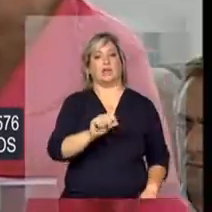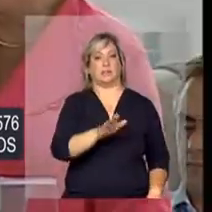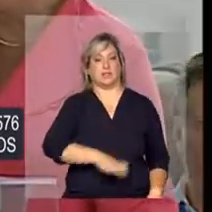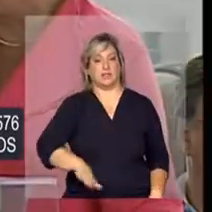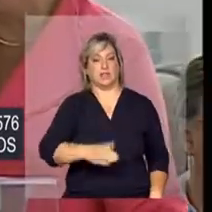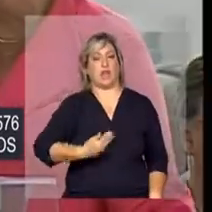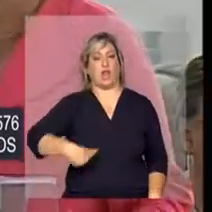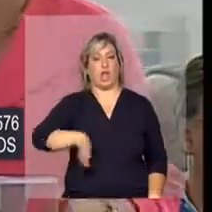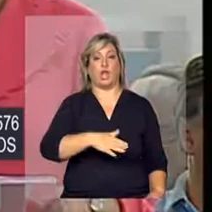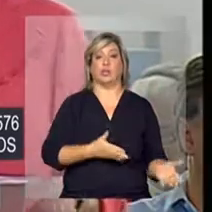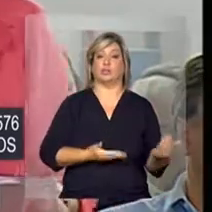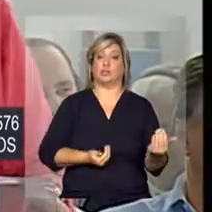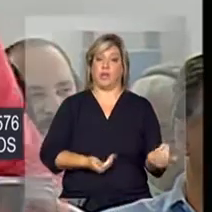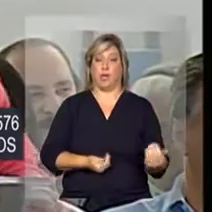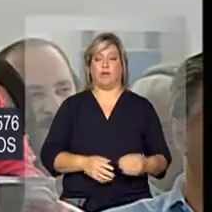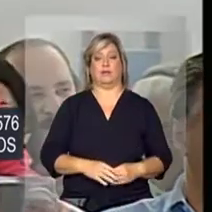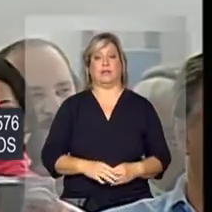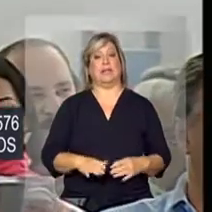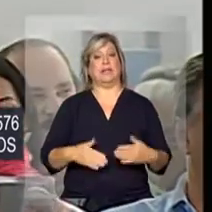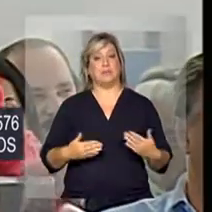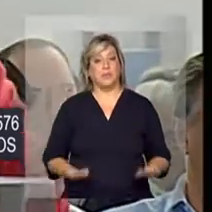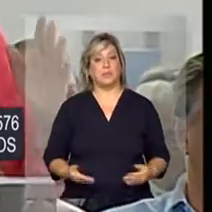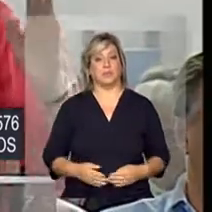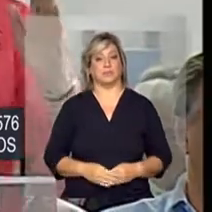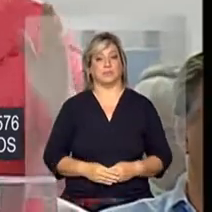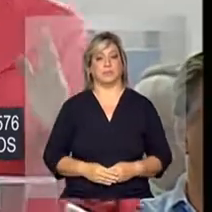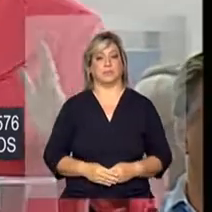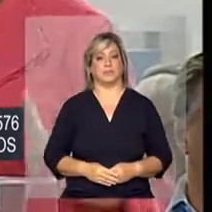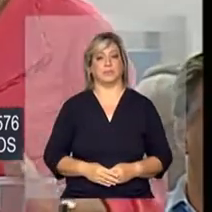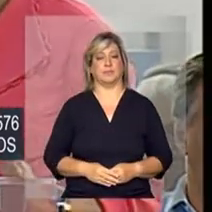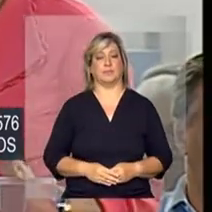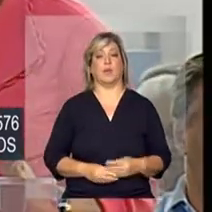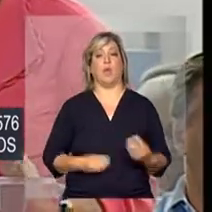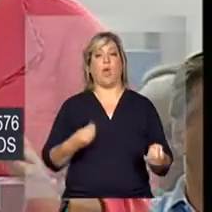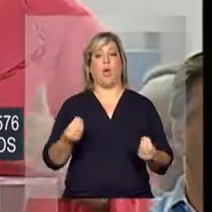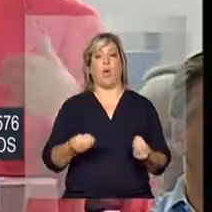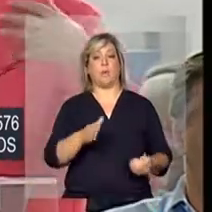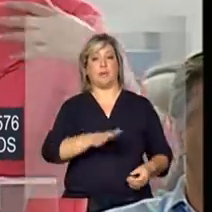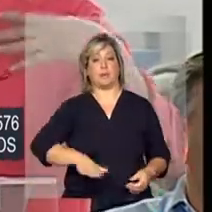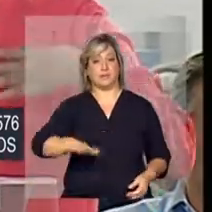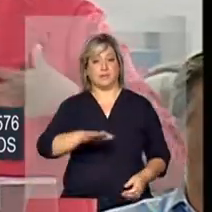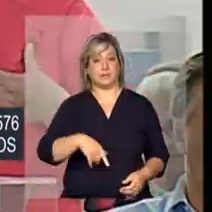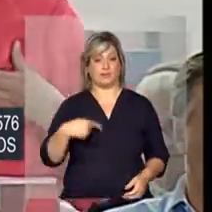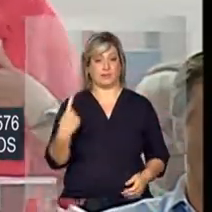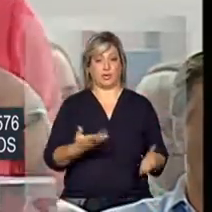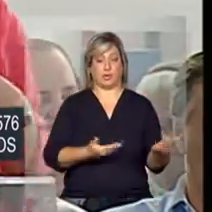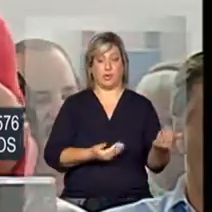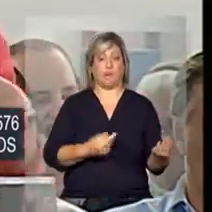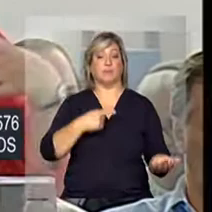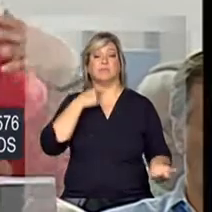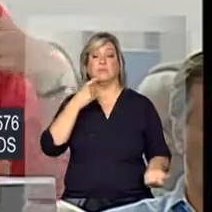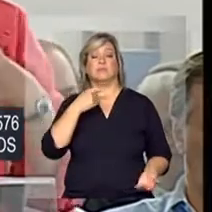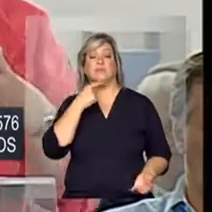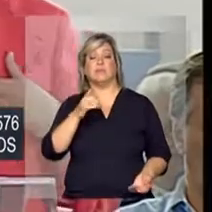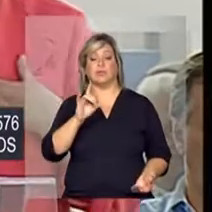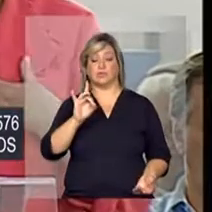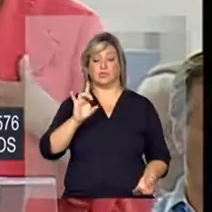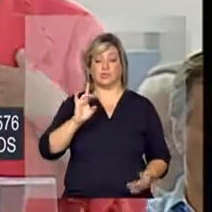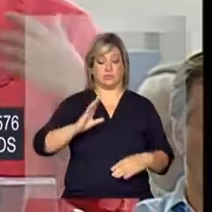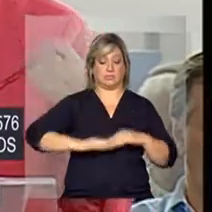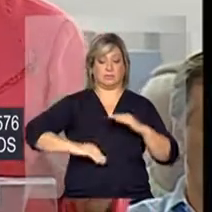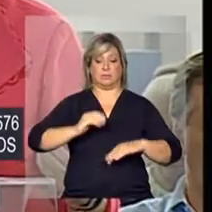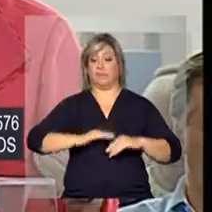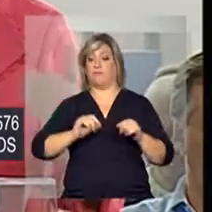e os nossos jovens. Então, como a criança e o jovem não dão conta das